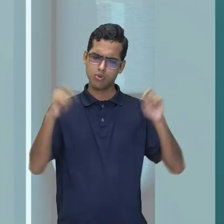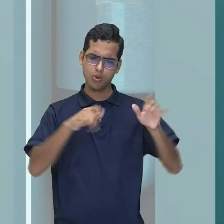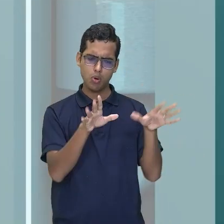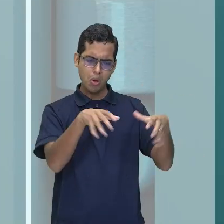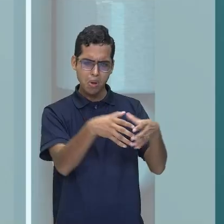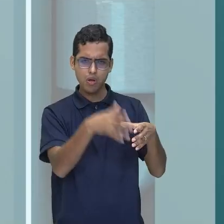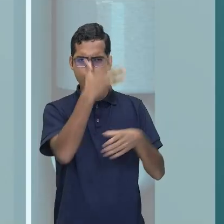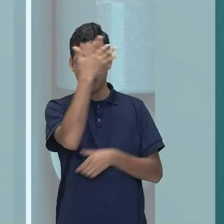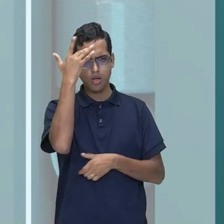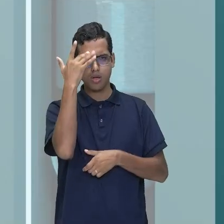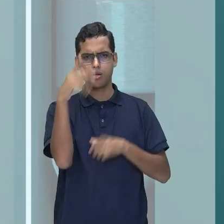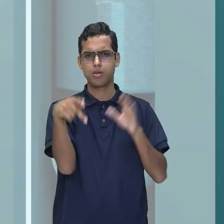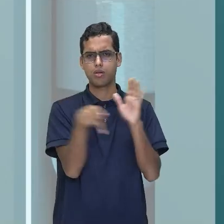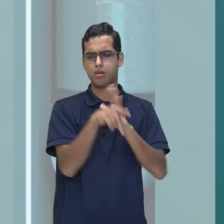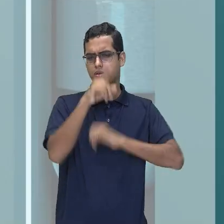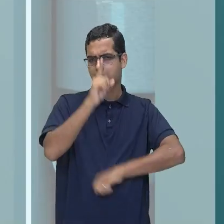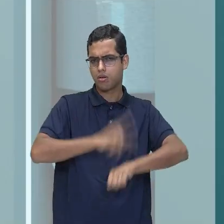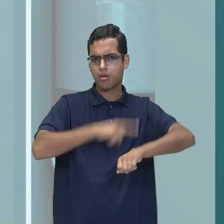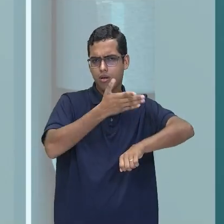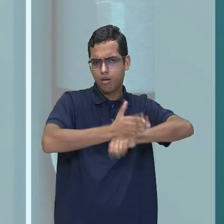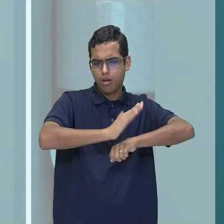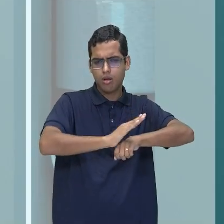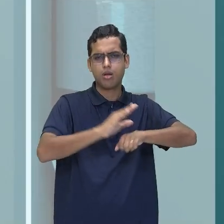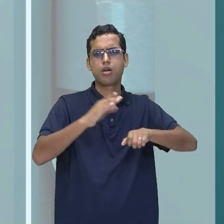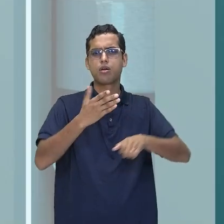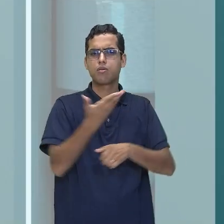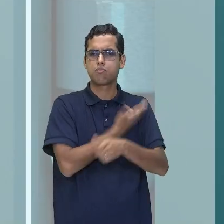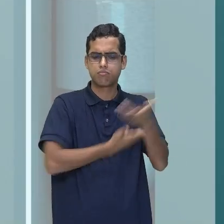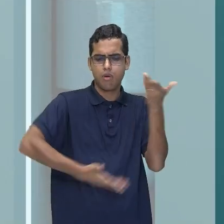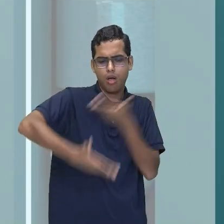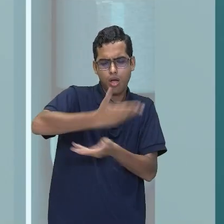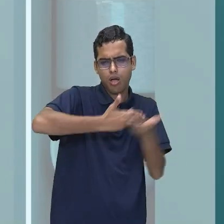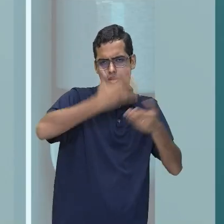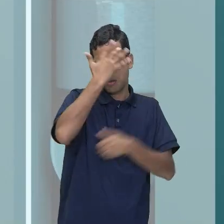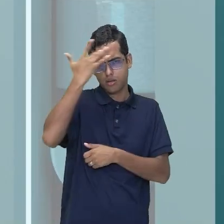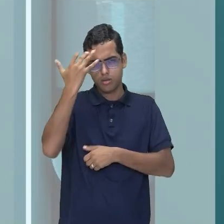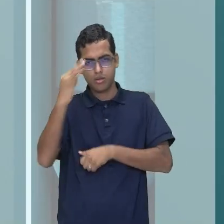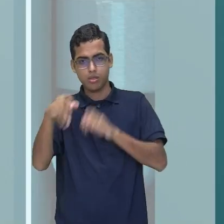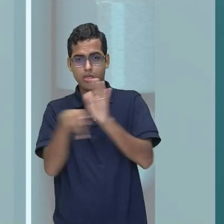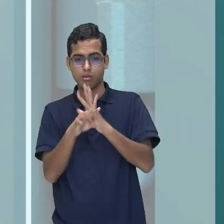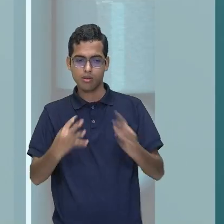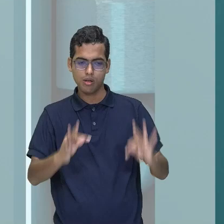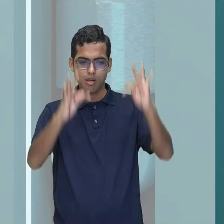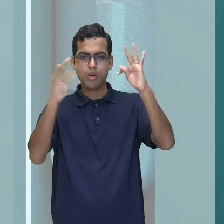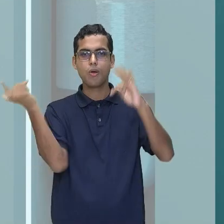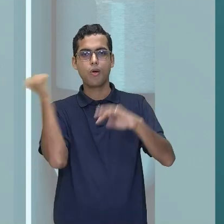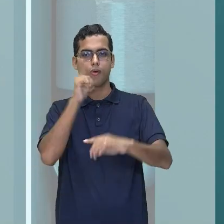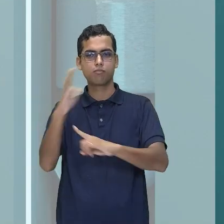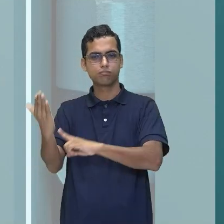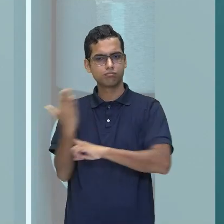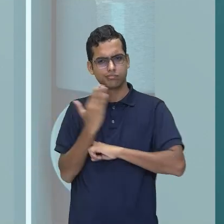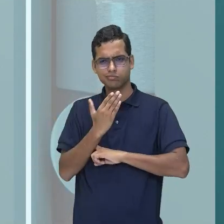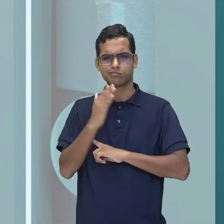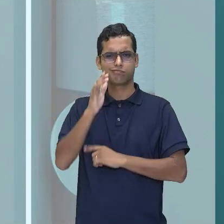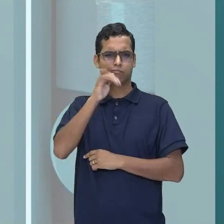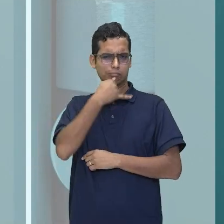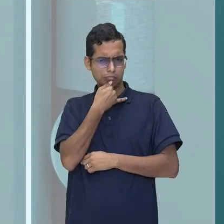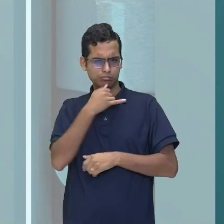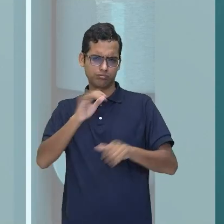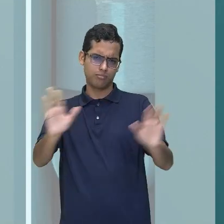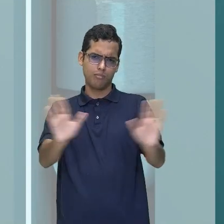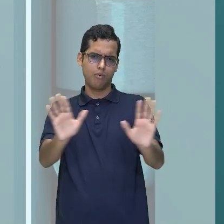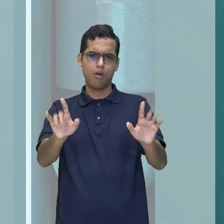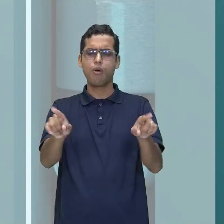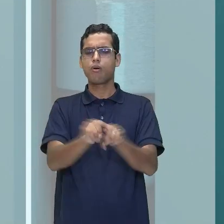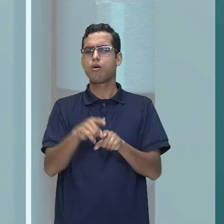forma amadora. Hoje a tecnologia ela favorece muito isso e não se desestimulem por isso.